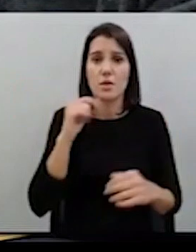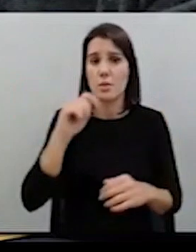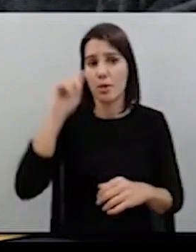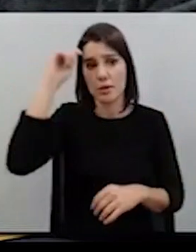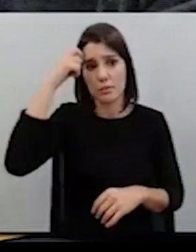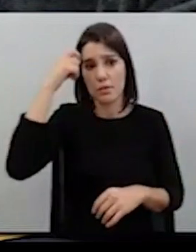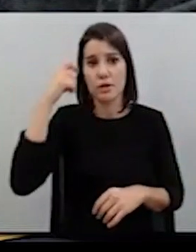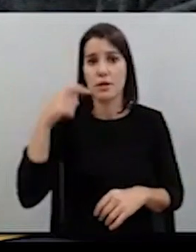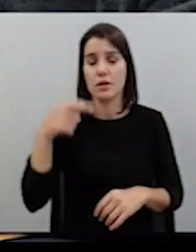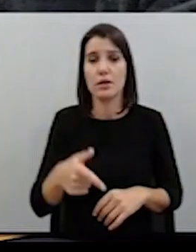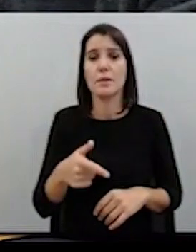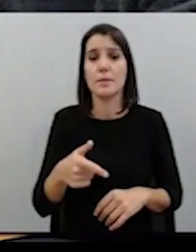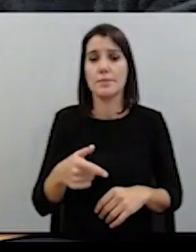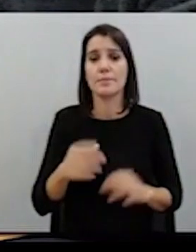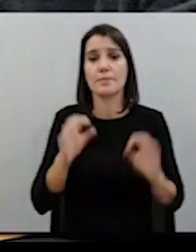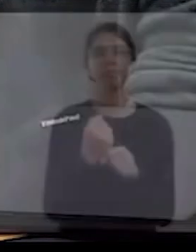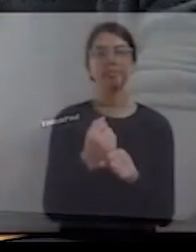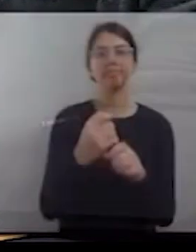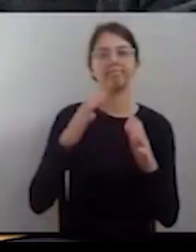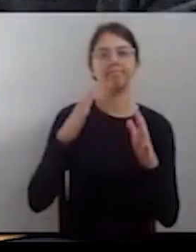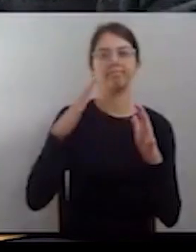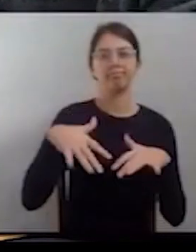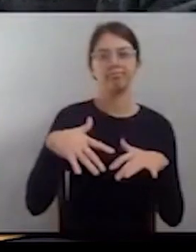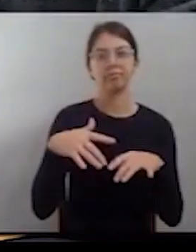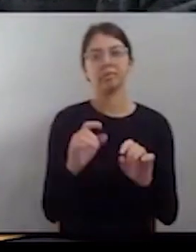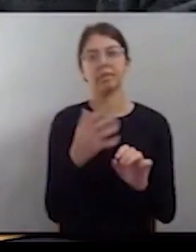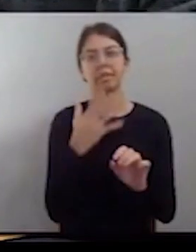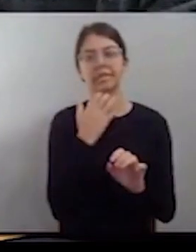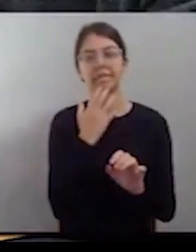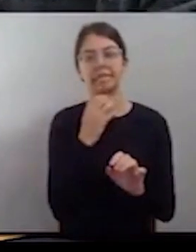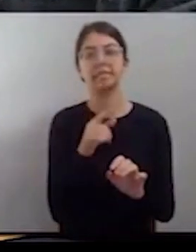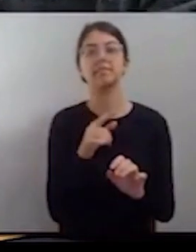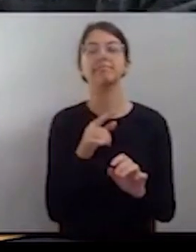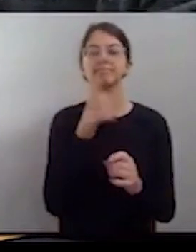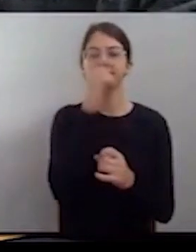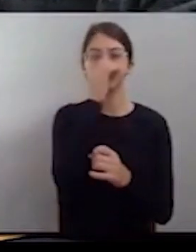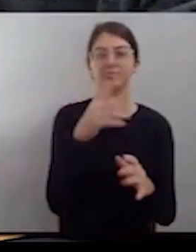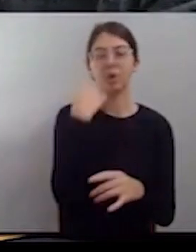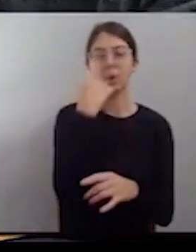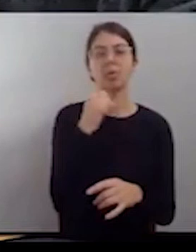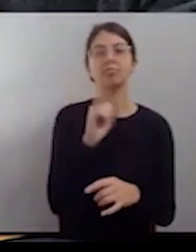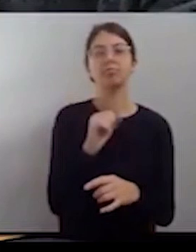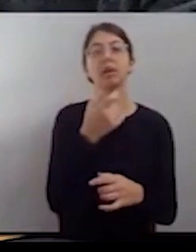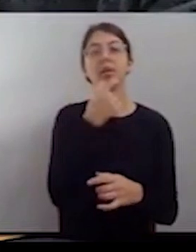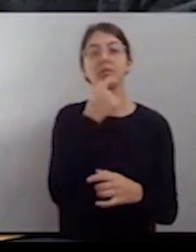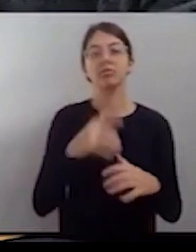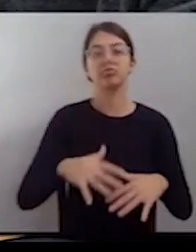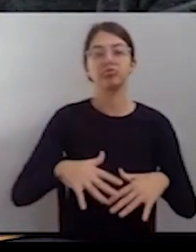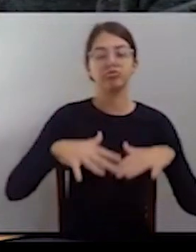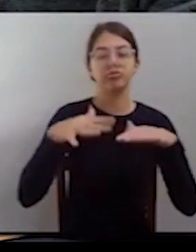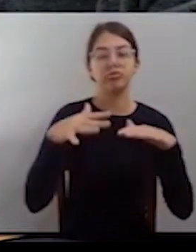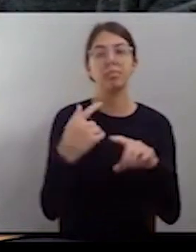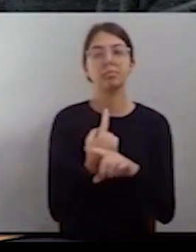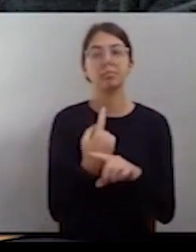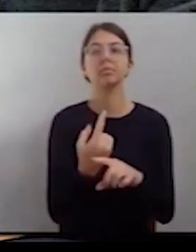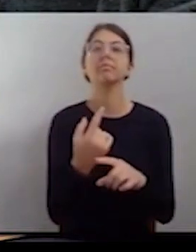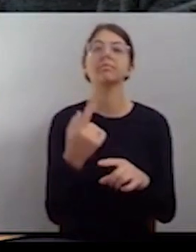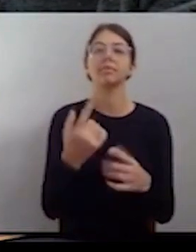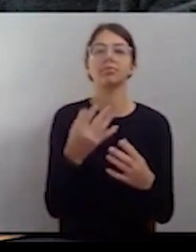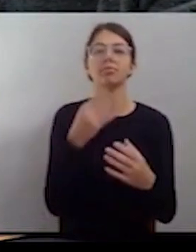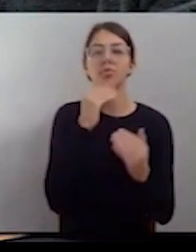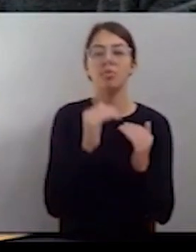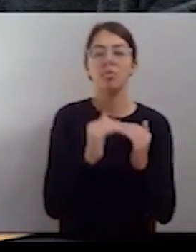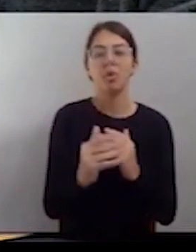alagamento importante que o Jardim de Oeiras representa em caso e em contexto de cheia. Qualquer impermeabilização dos solos a